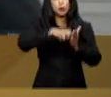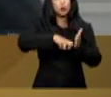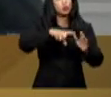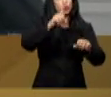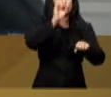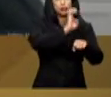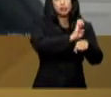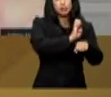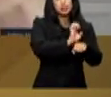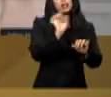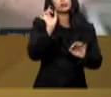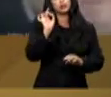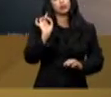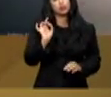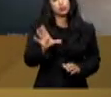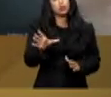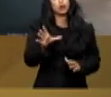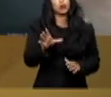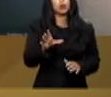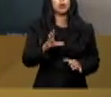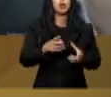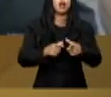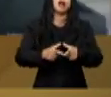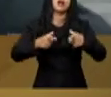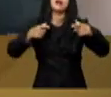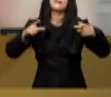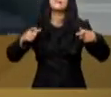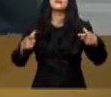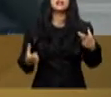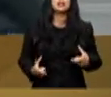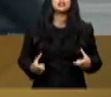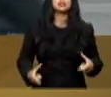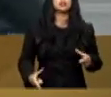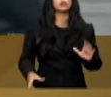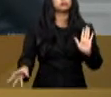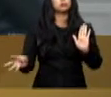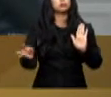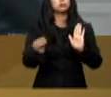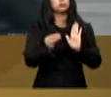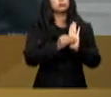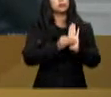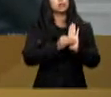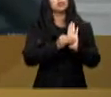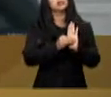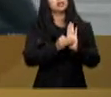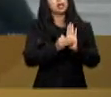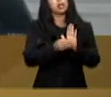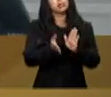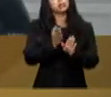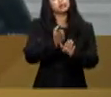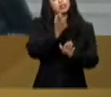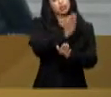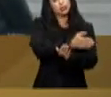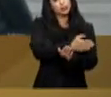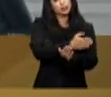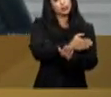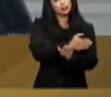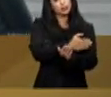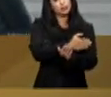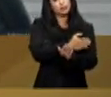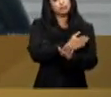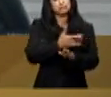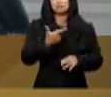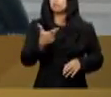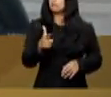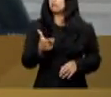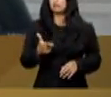essa ampliação da aplicação anterior. Não